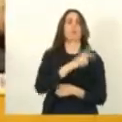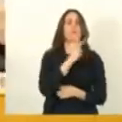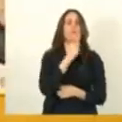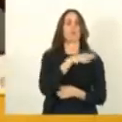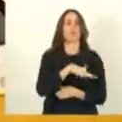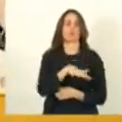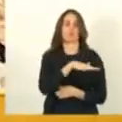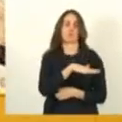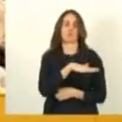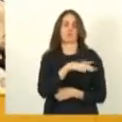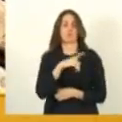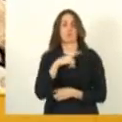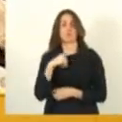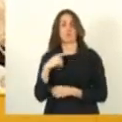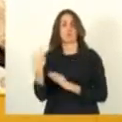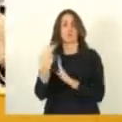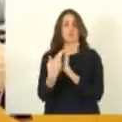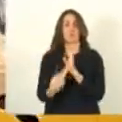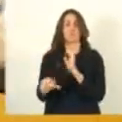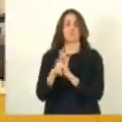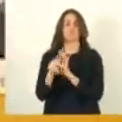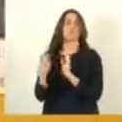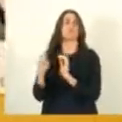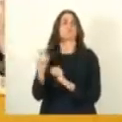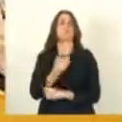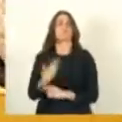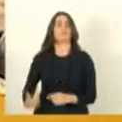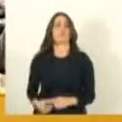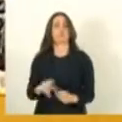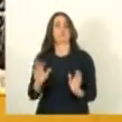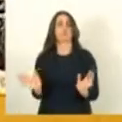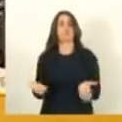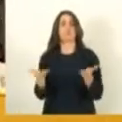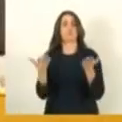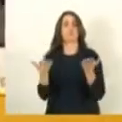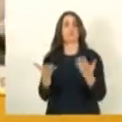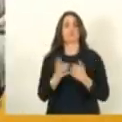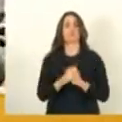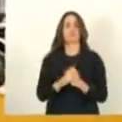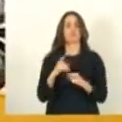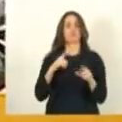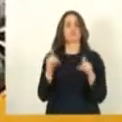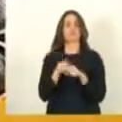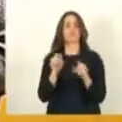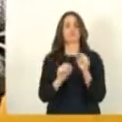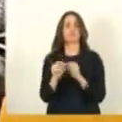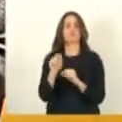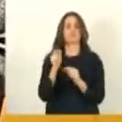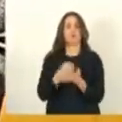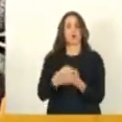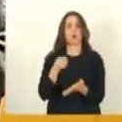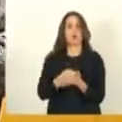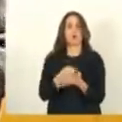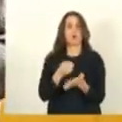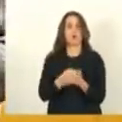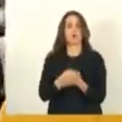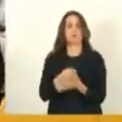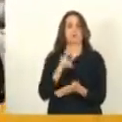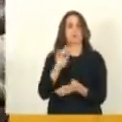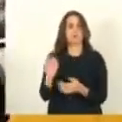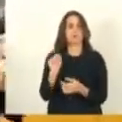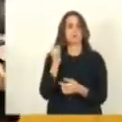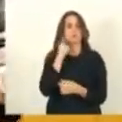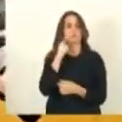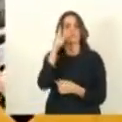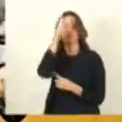Se tiver diretrizes por parte do governo, haverá um incentivo, haverá, inclusive, uma certa cobrança para que